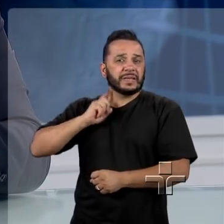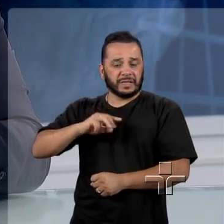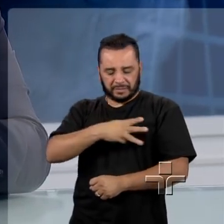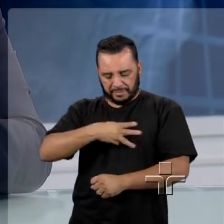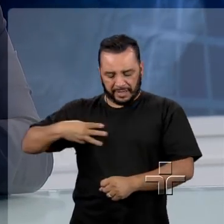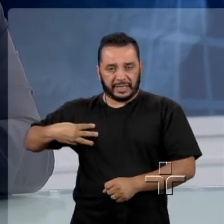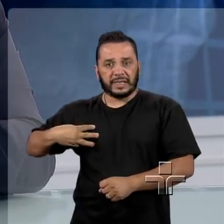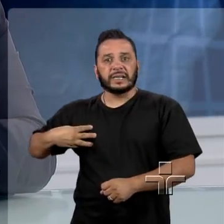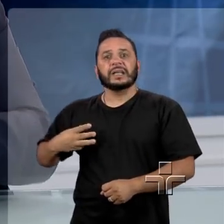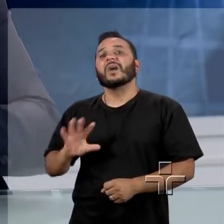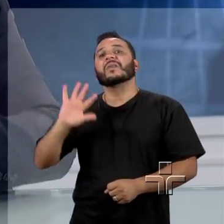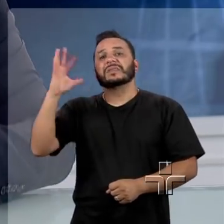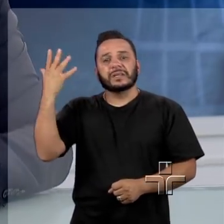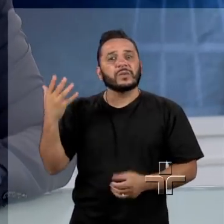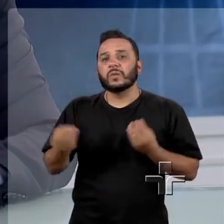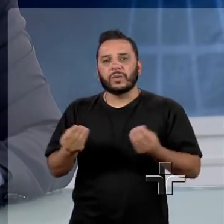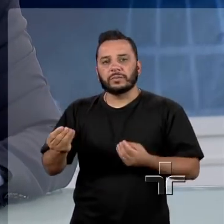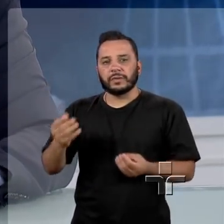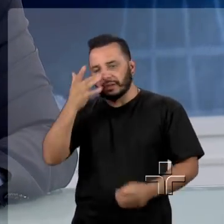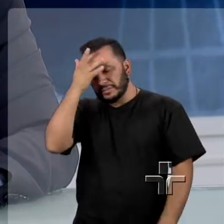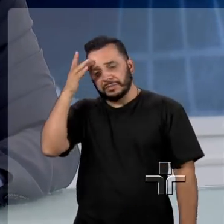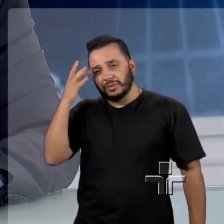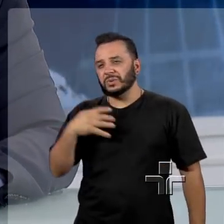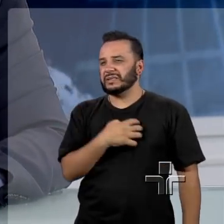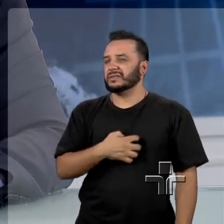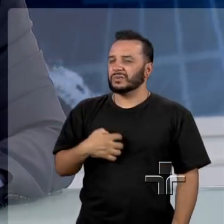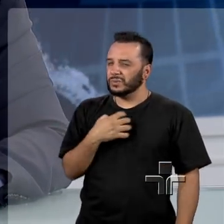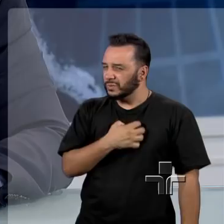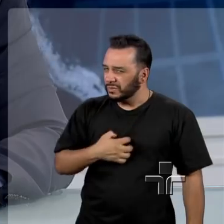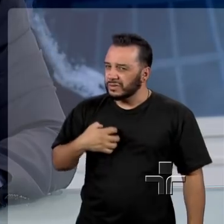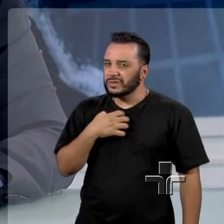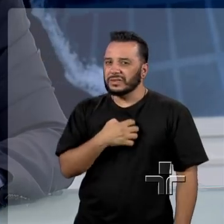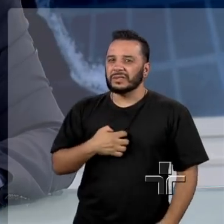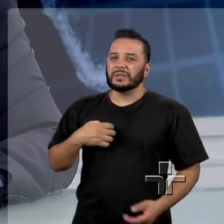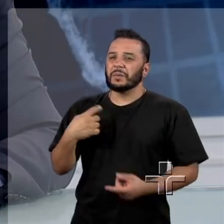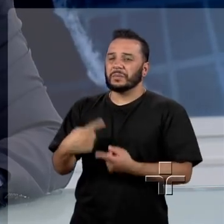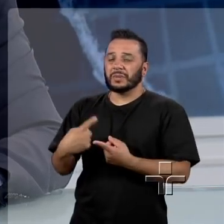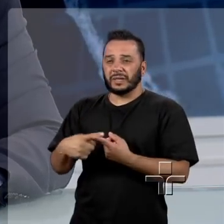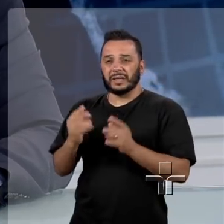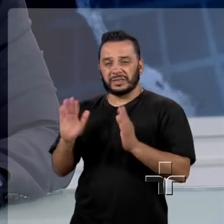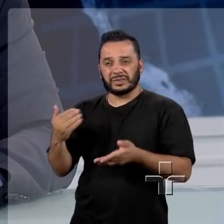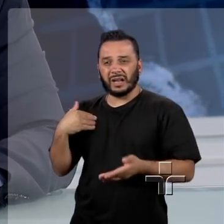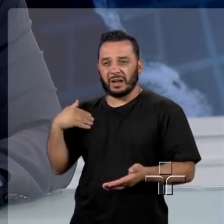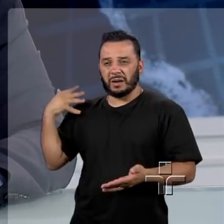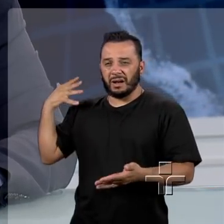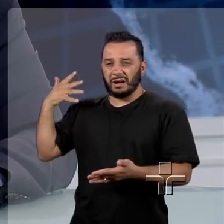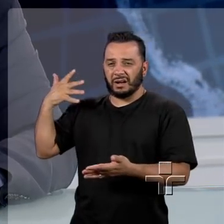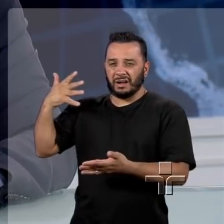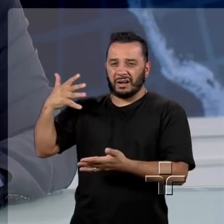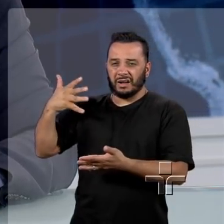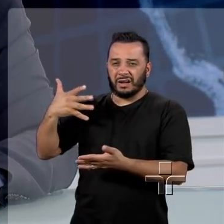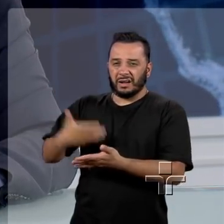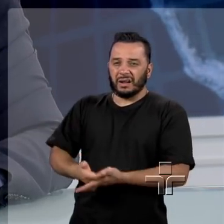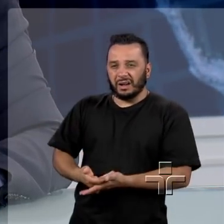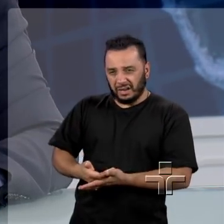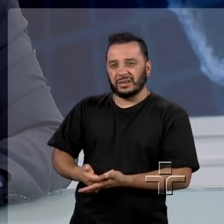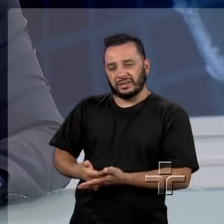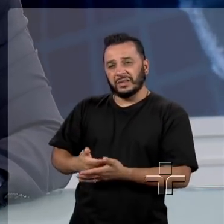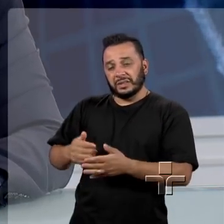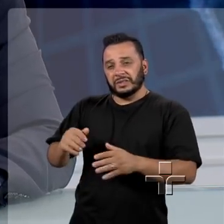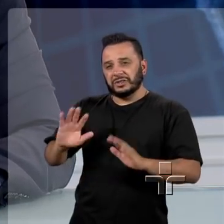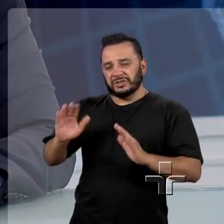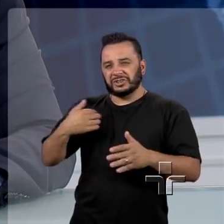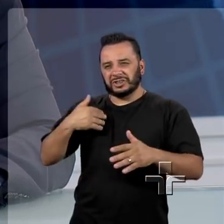uma angústia em relação a isso, porque passou-se o tempo, foi a maior tragédia, como a reportagem